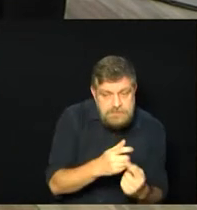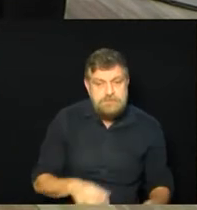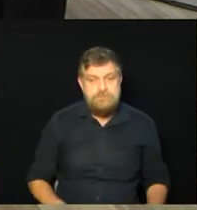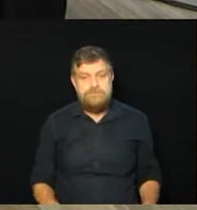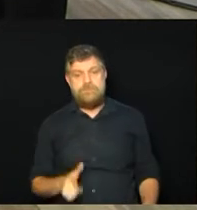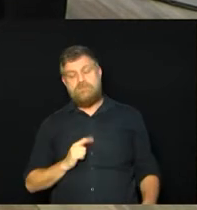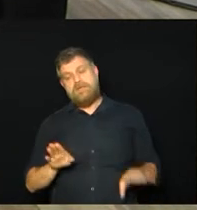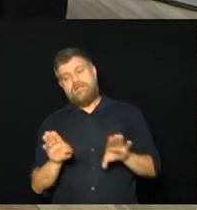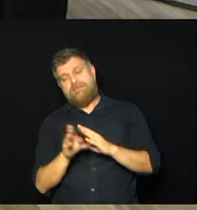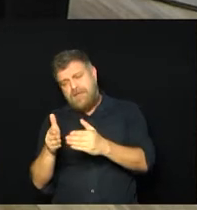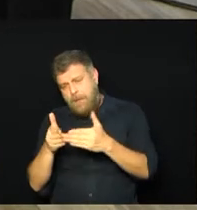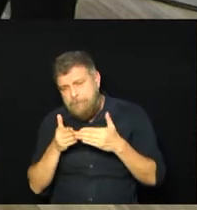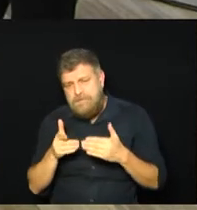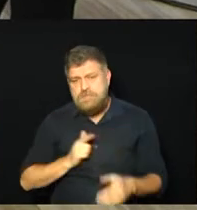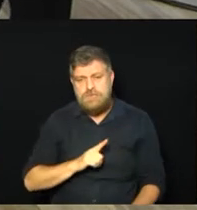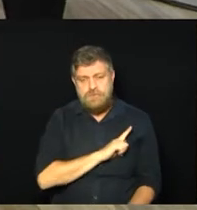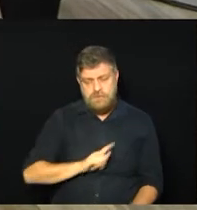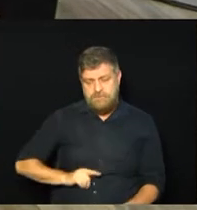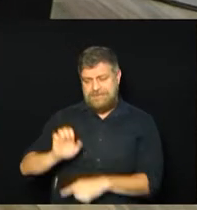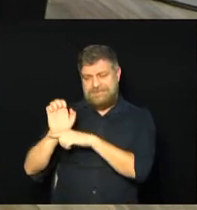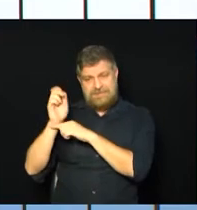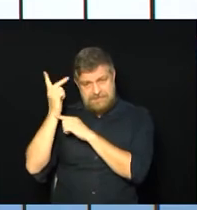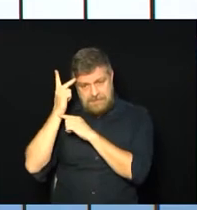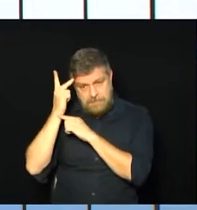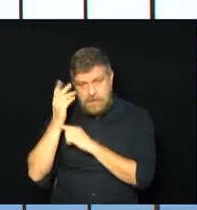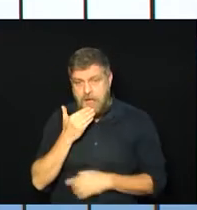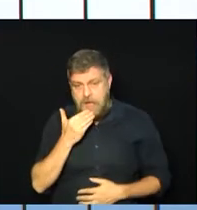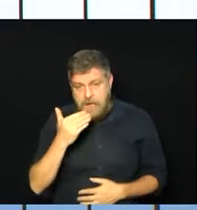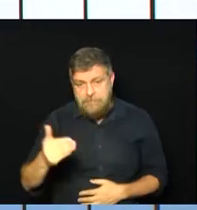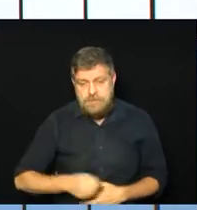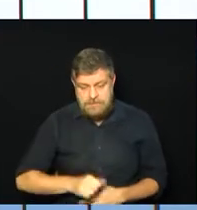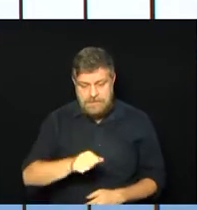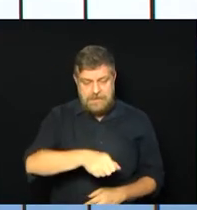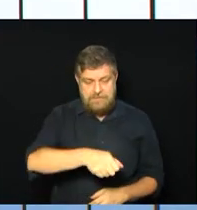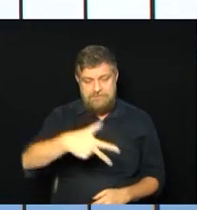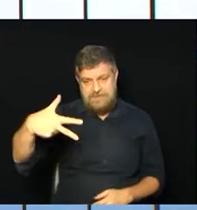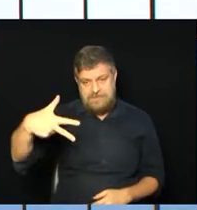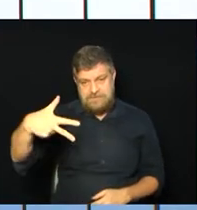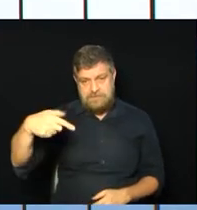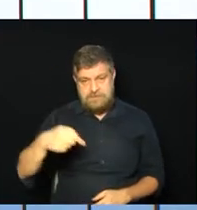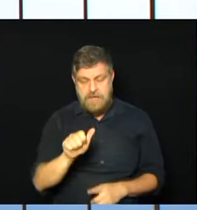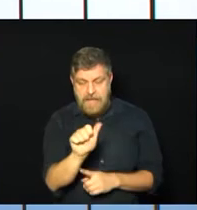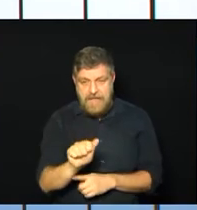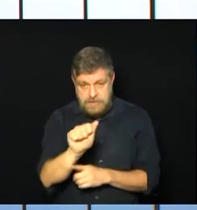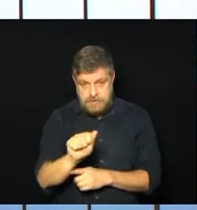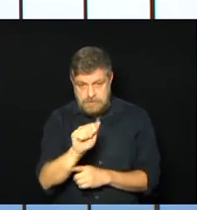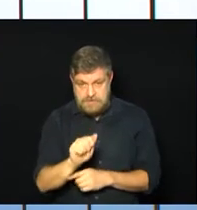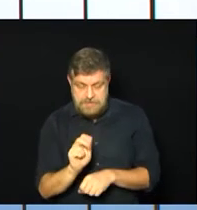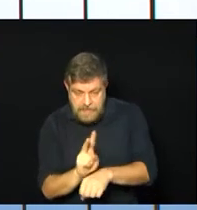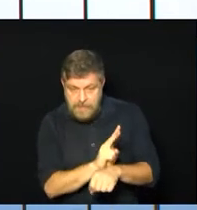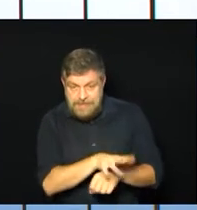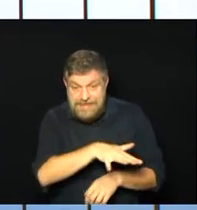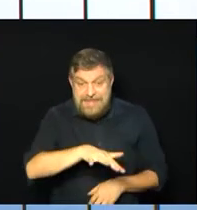É outro pedido de autorização do governo estadual, desta vez para a Anvisa, a Agência Nacional de Vigilância